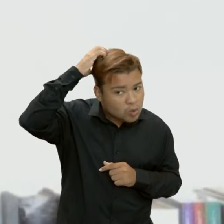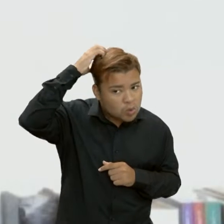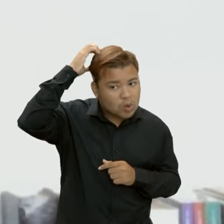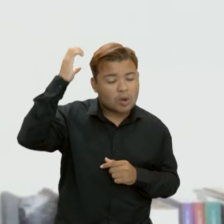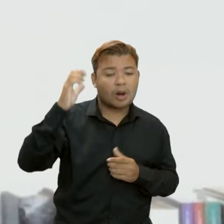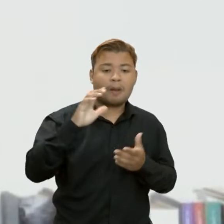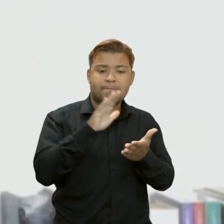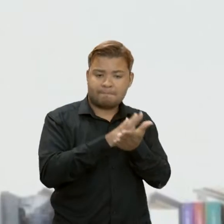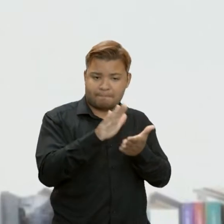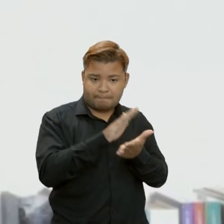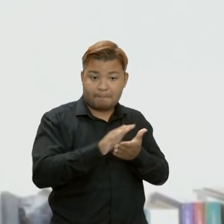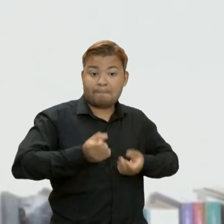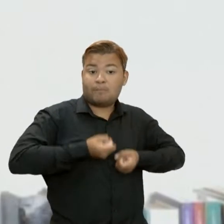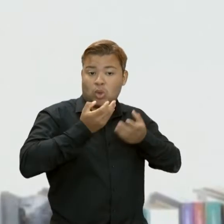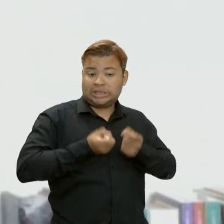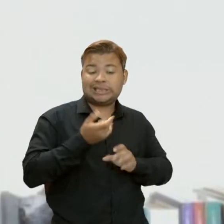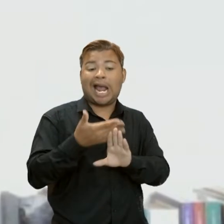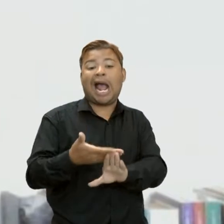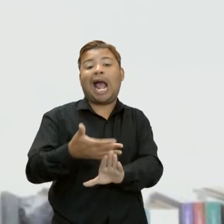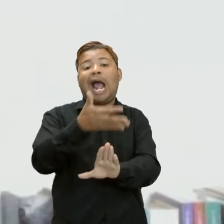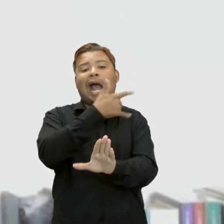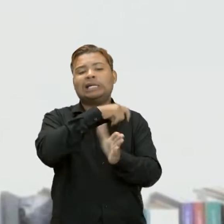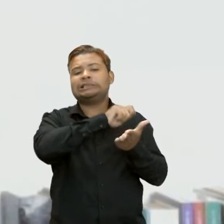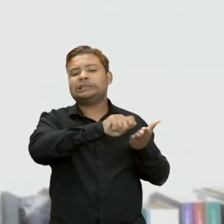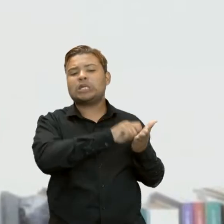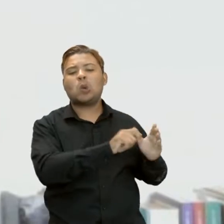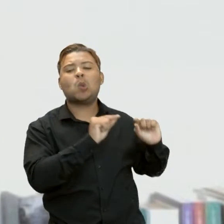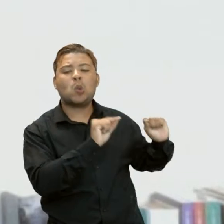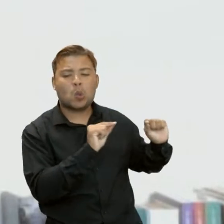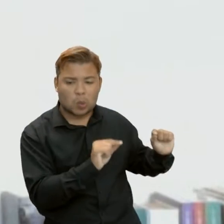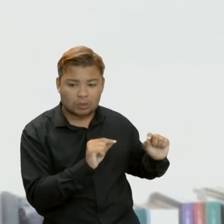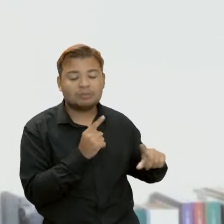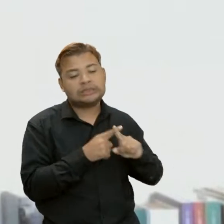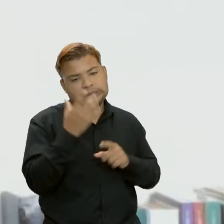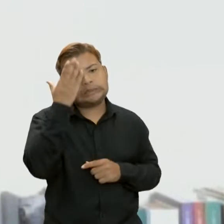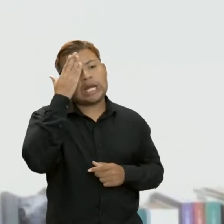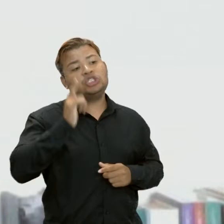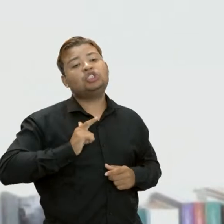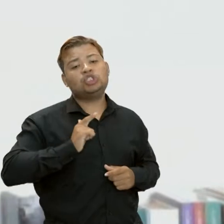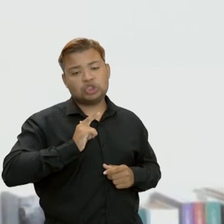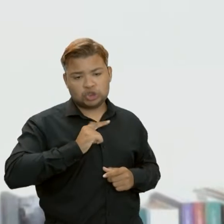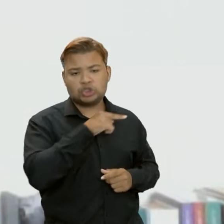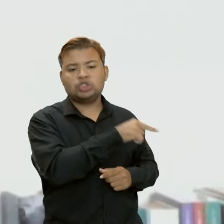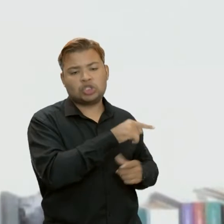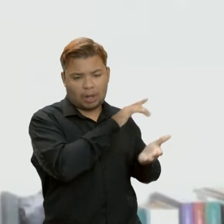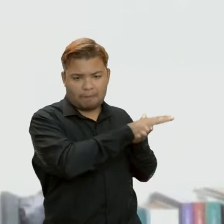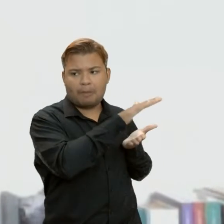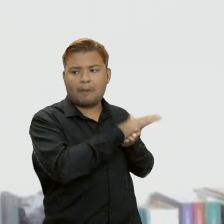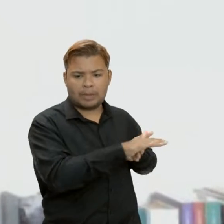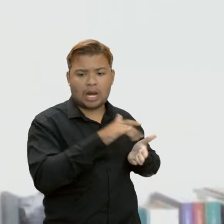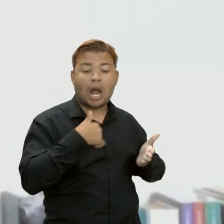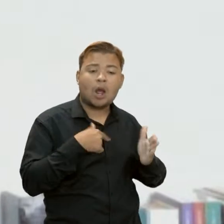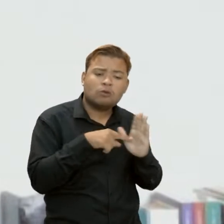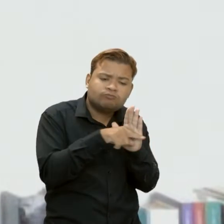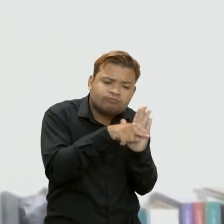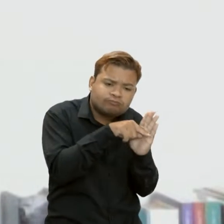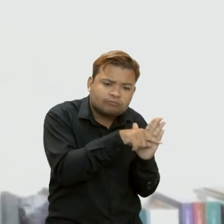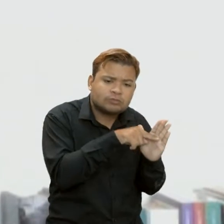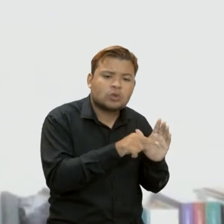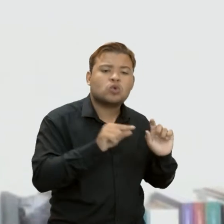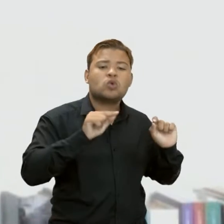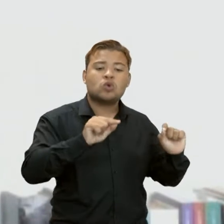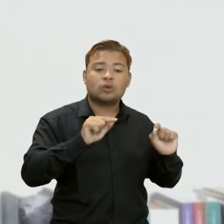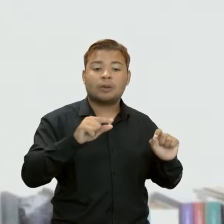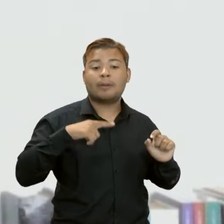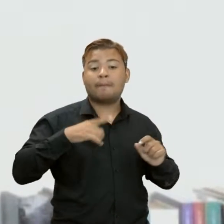publicações poéticas, porque a gente tinha notícias dessas publicações. Então, a minha pesquisa se faz a partir da